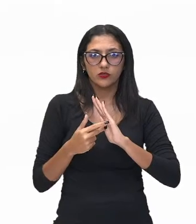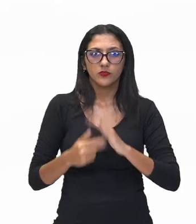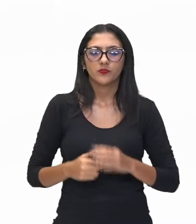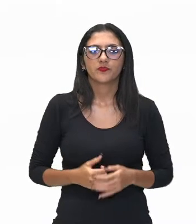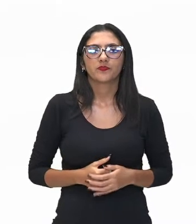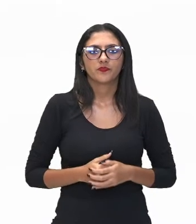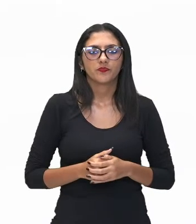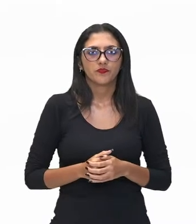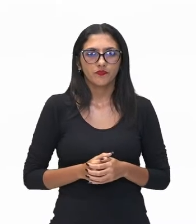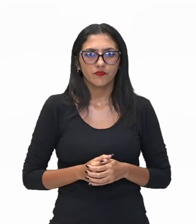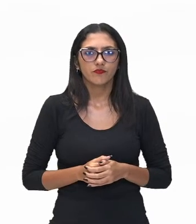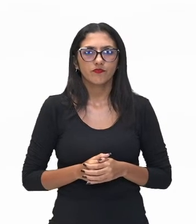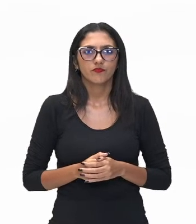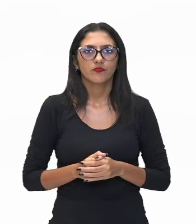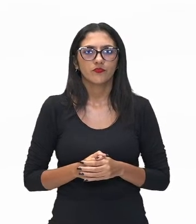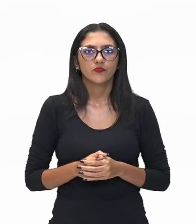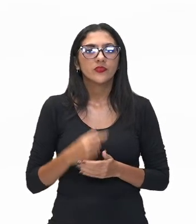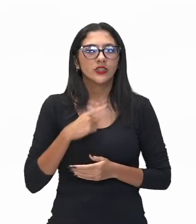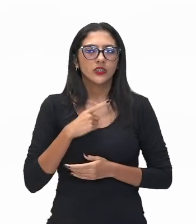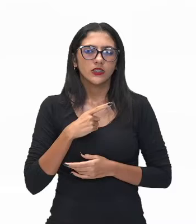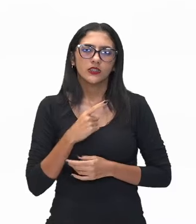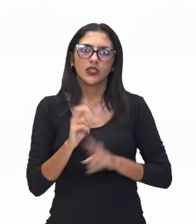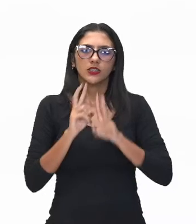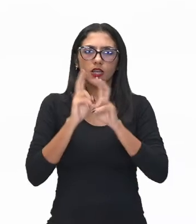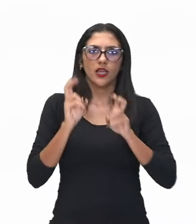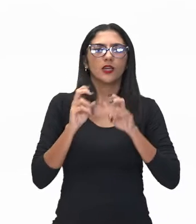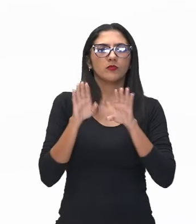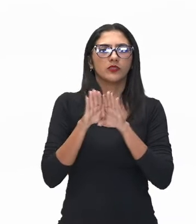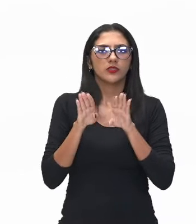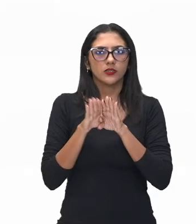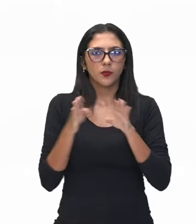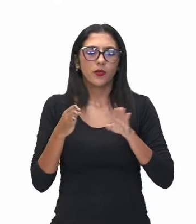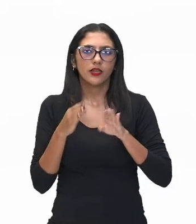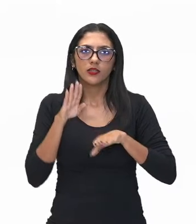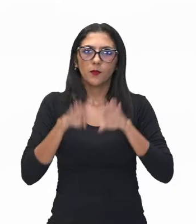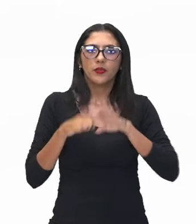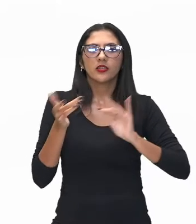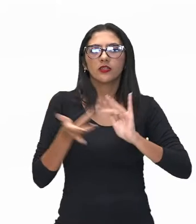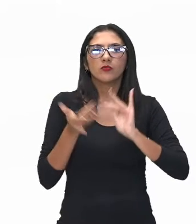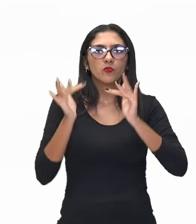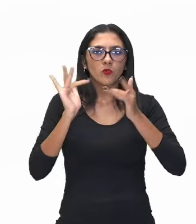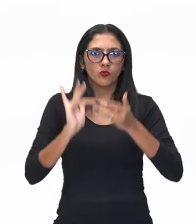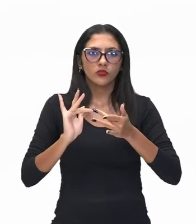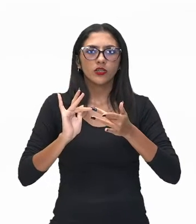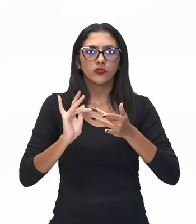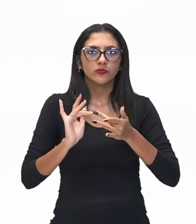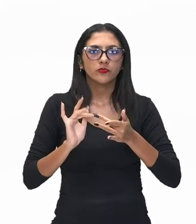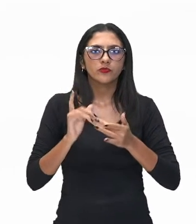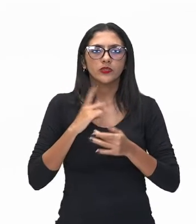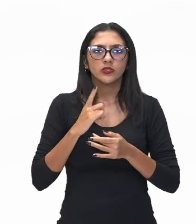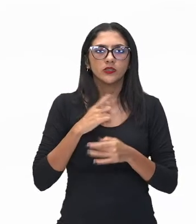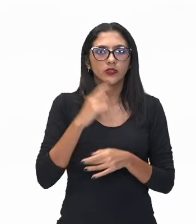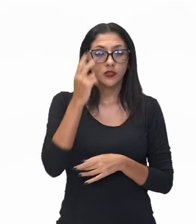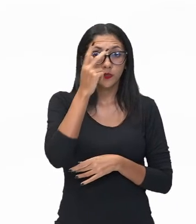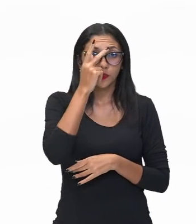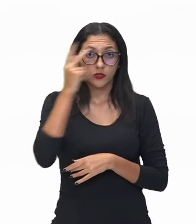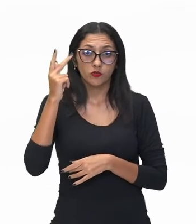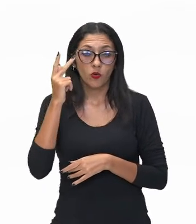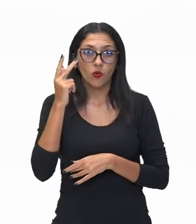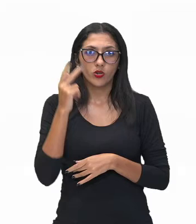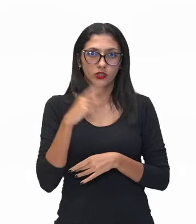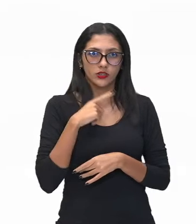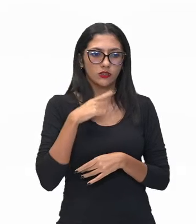dos enunciados, envolve também os elementos do contexto, que são os